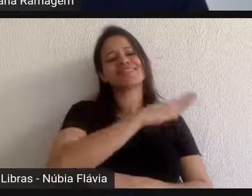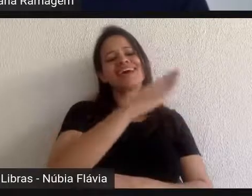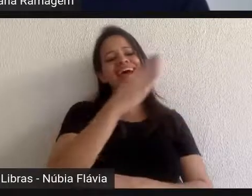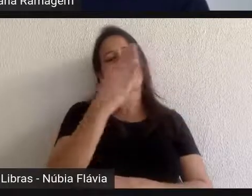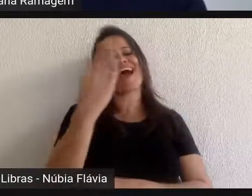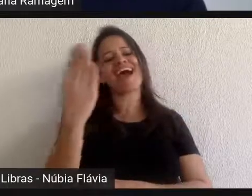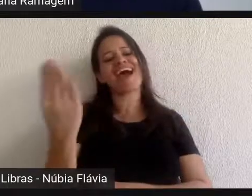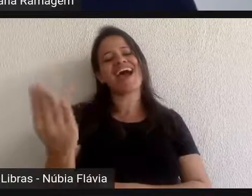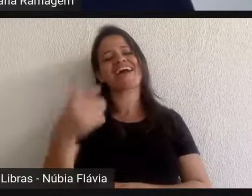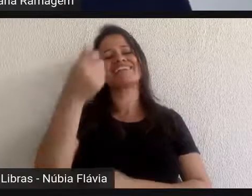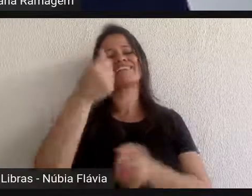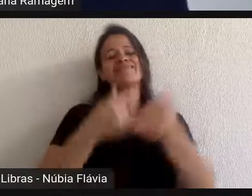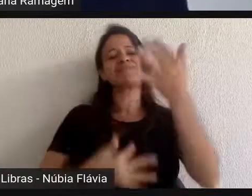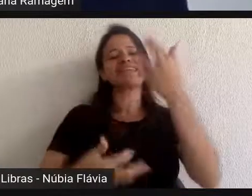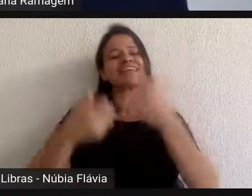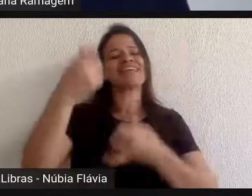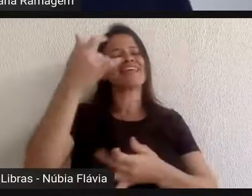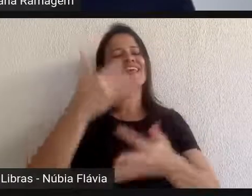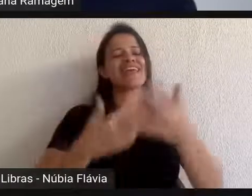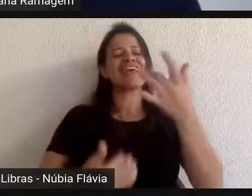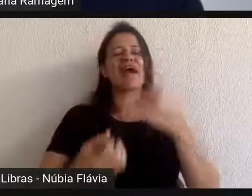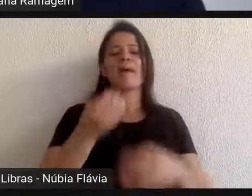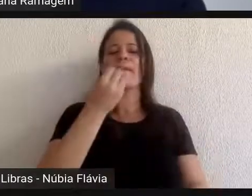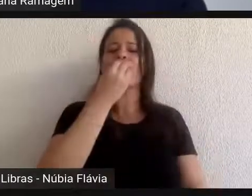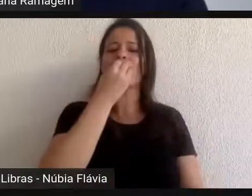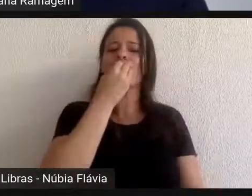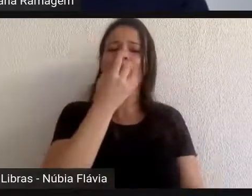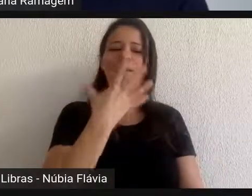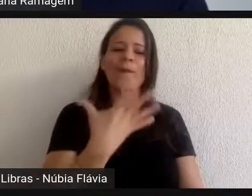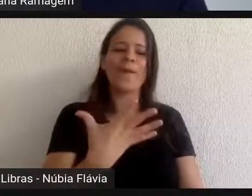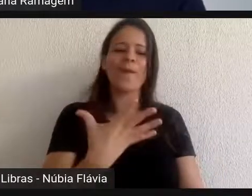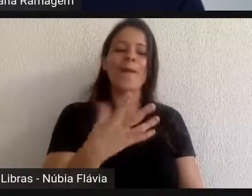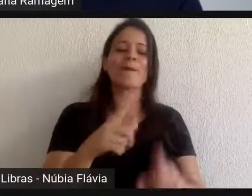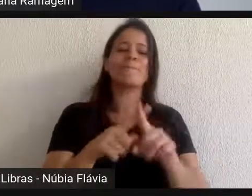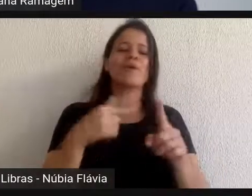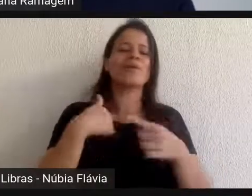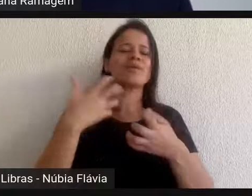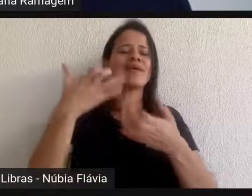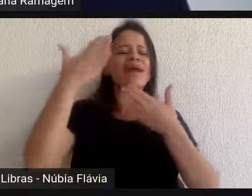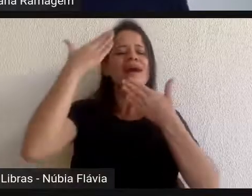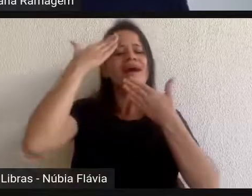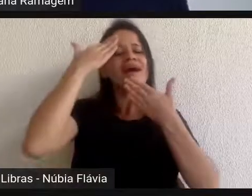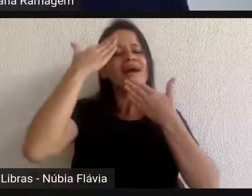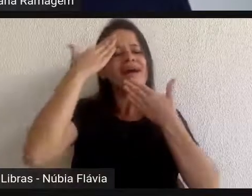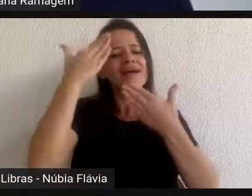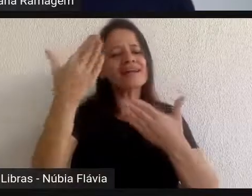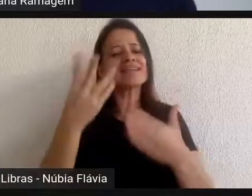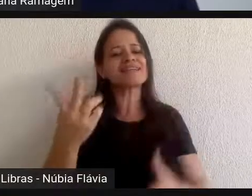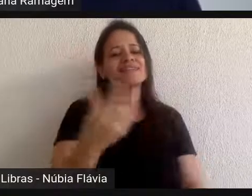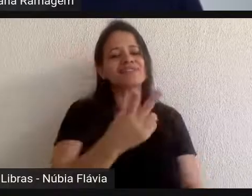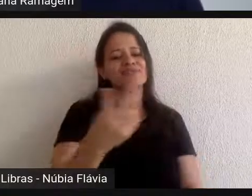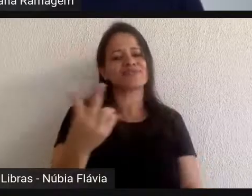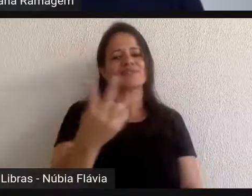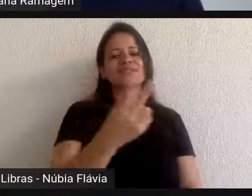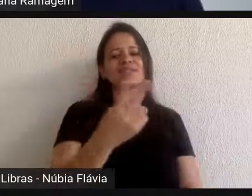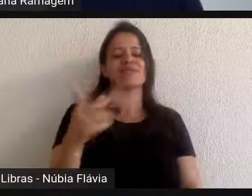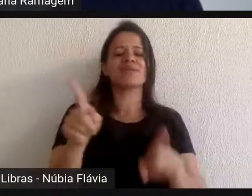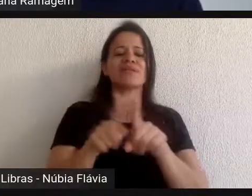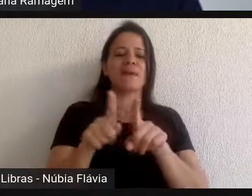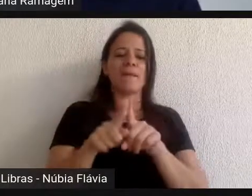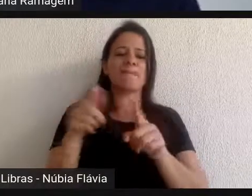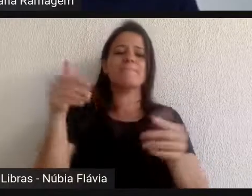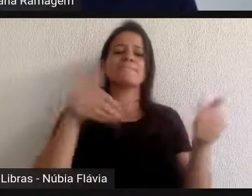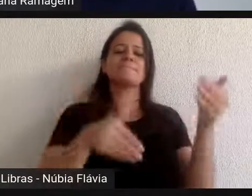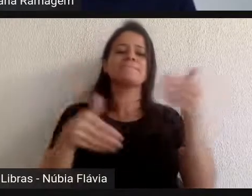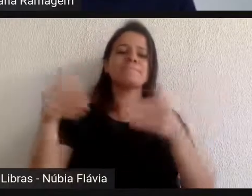mas infelizmente o nosso tempo ele se encerrou. E eu queria muito agradecer a vocês dois, né, pela participação,